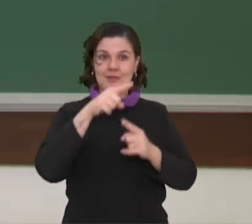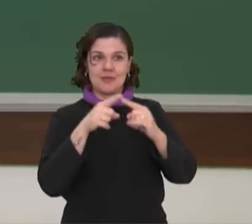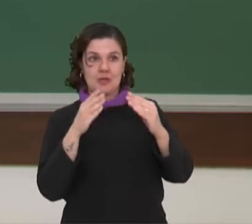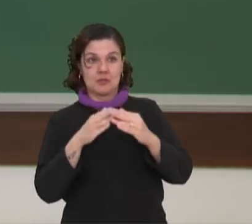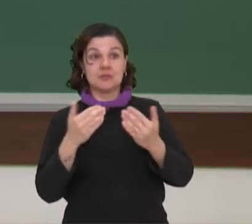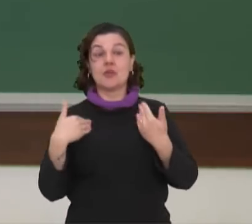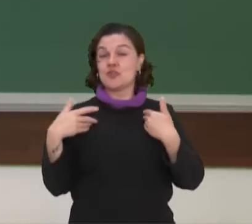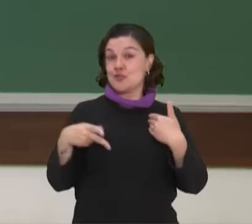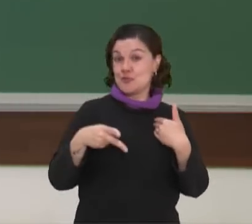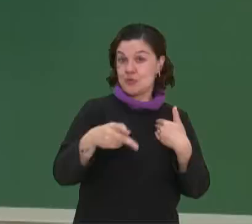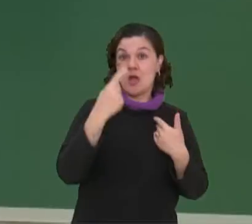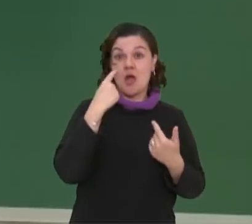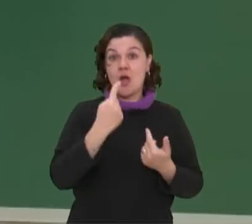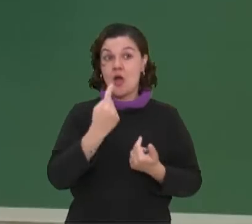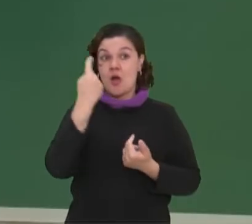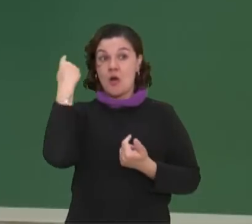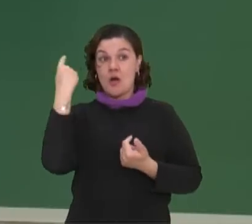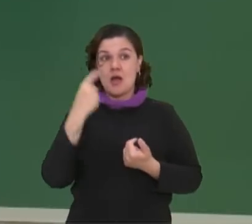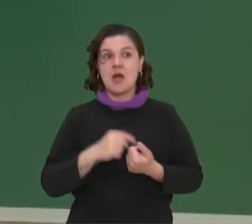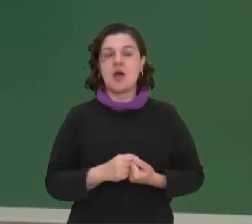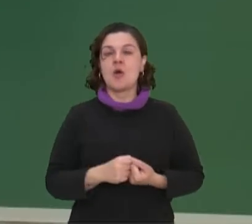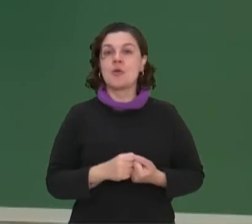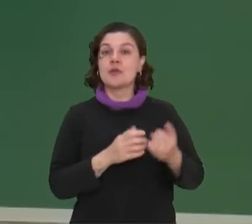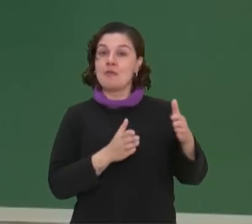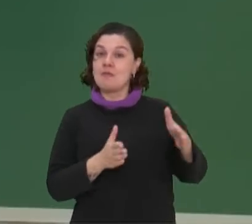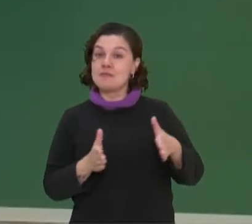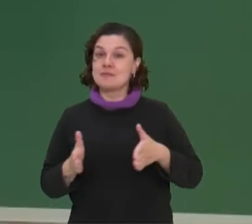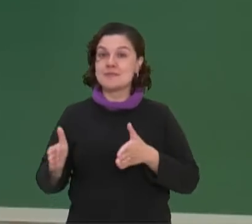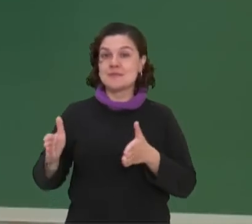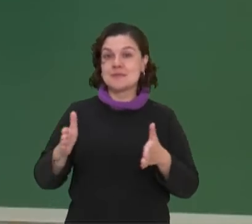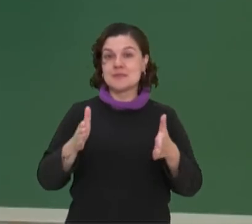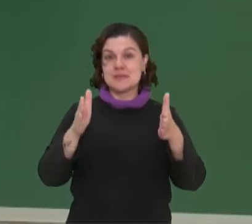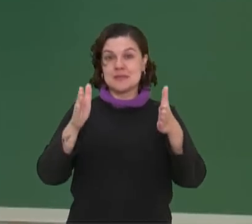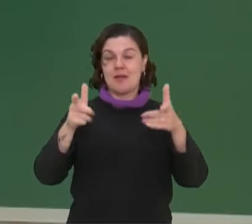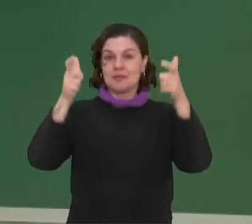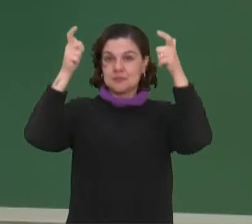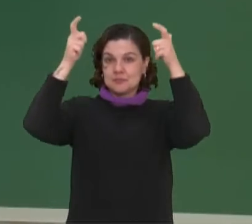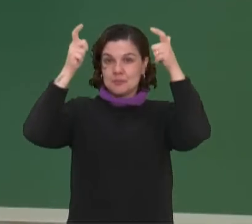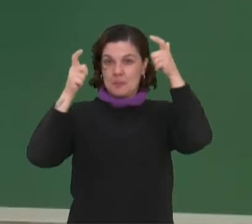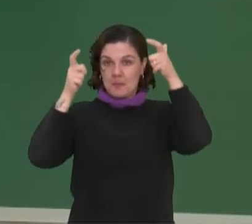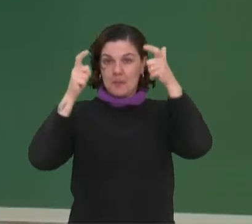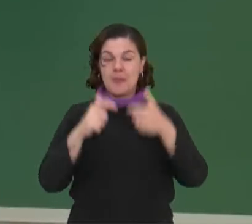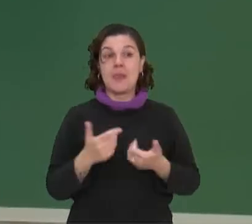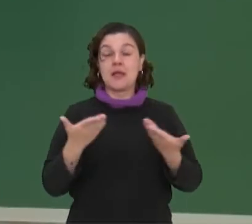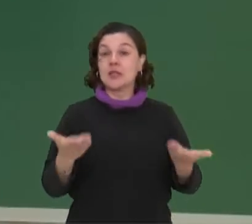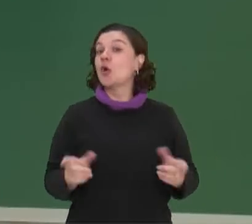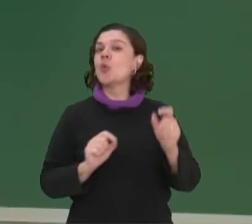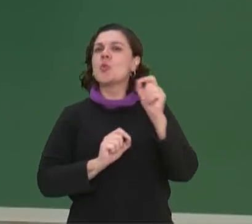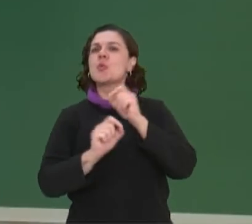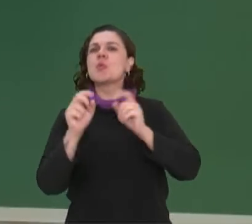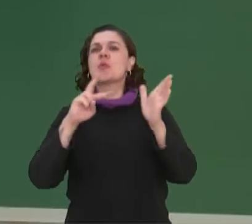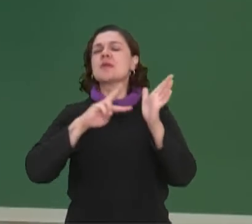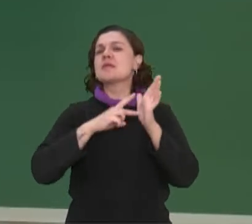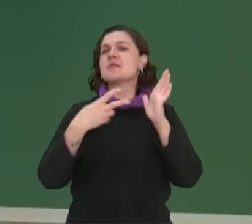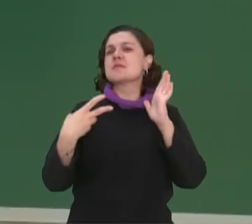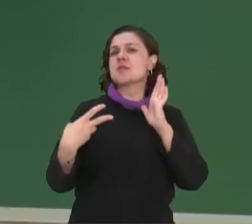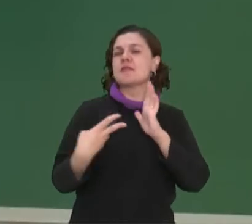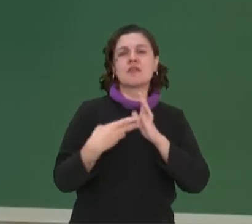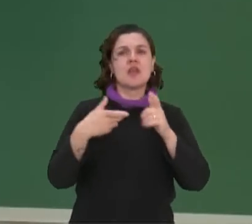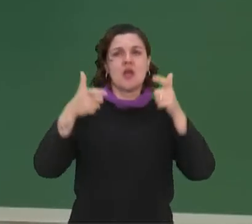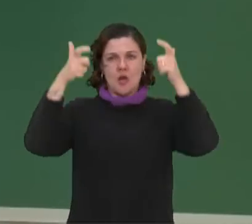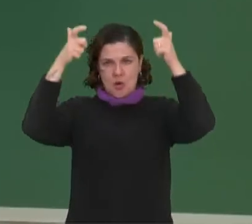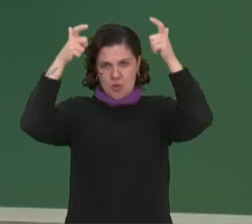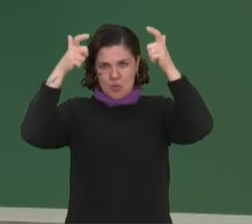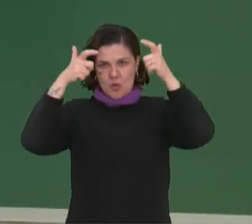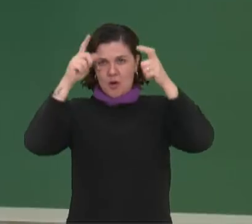gente continuar, estrada real, uma estrada feita a mando do rei,